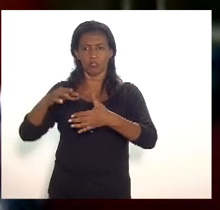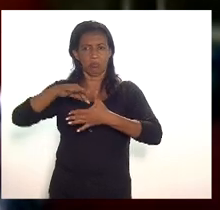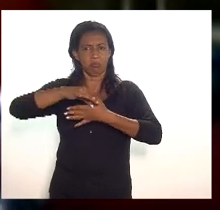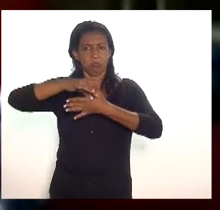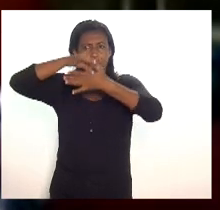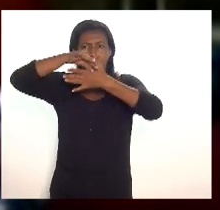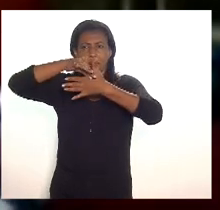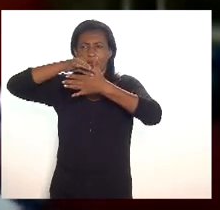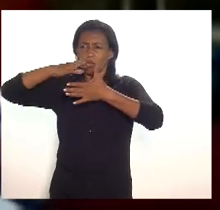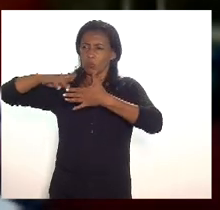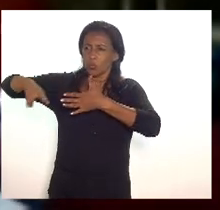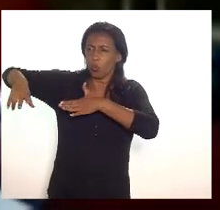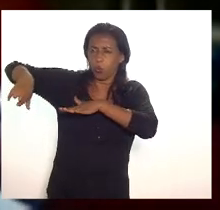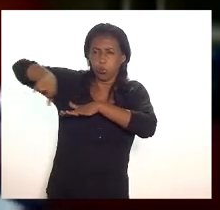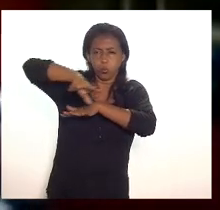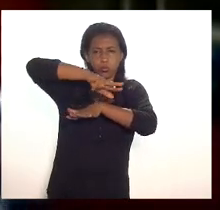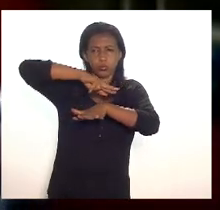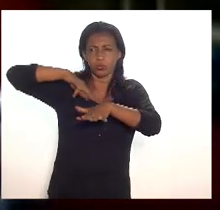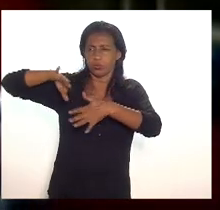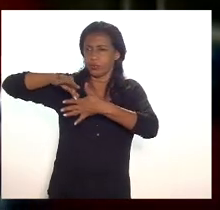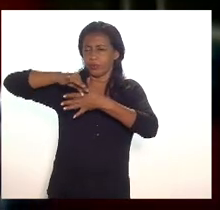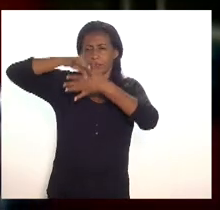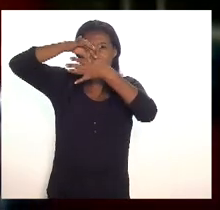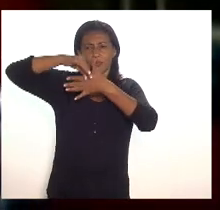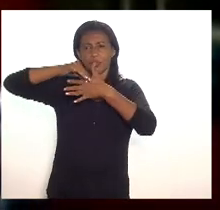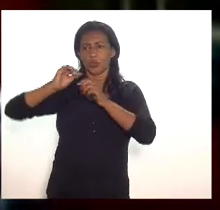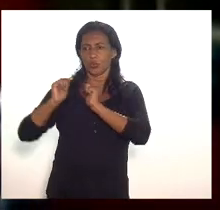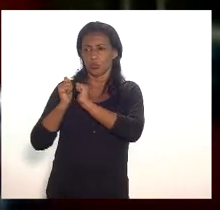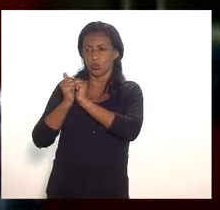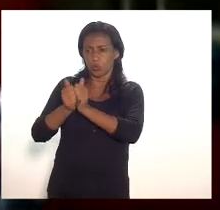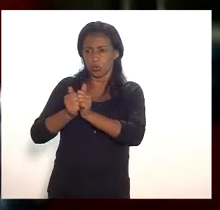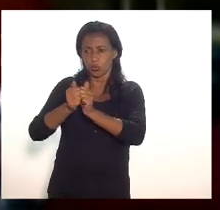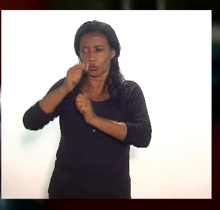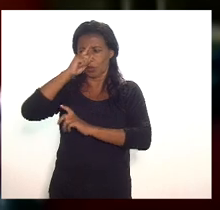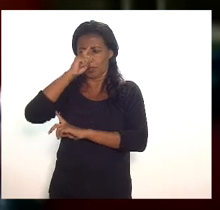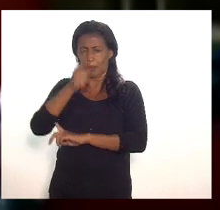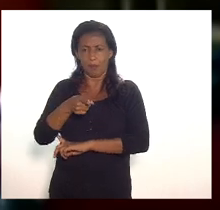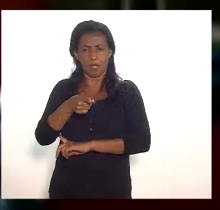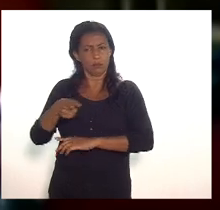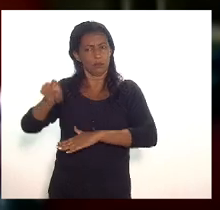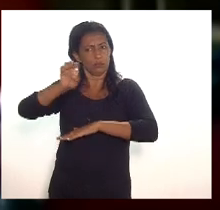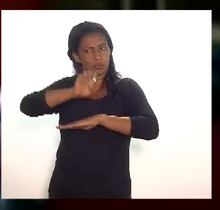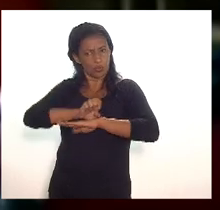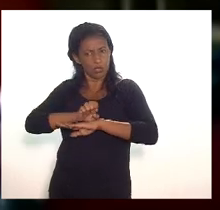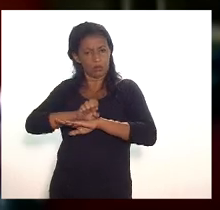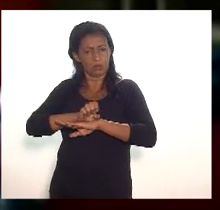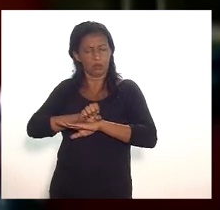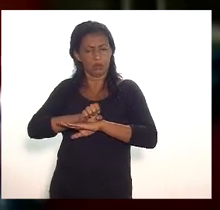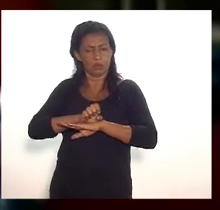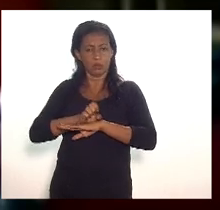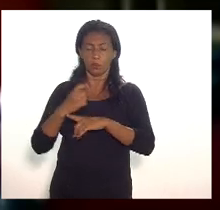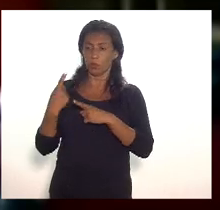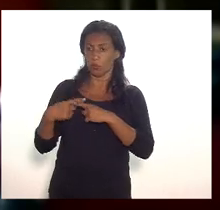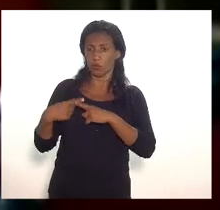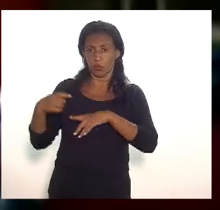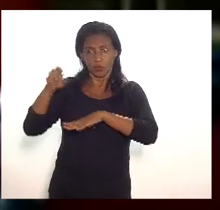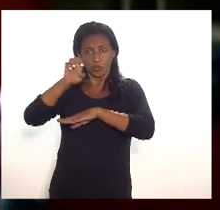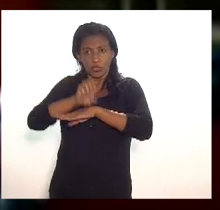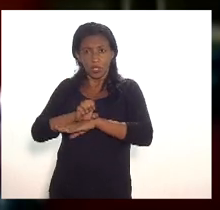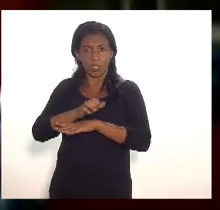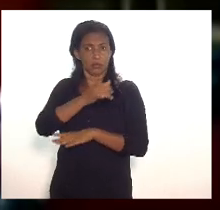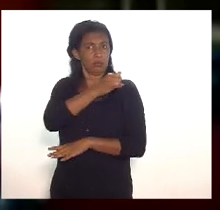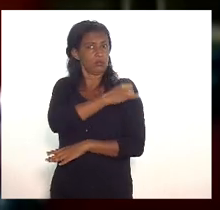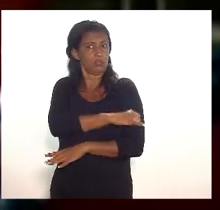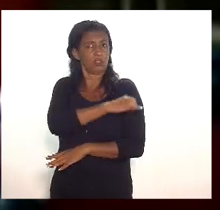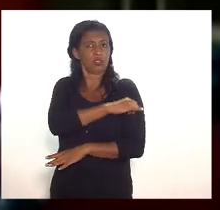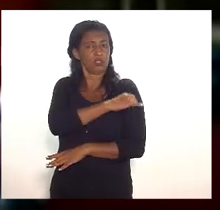autoridades políticas, não é? Que comandam o Estado, porque o Estado do Rio de Janeiro